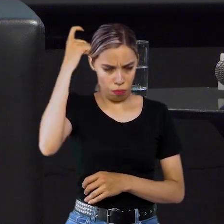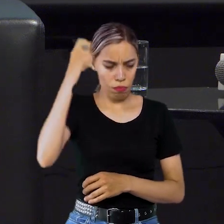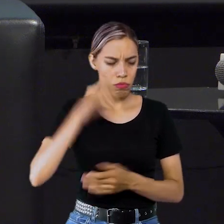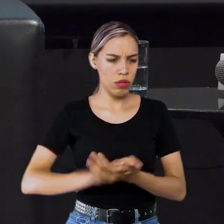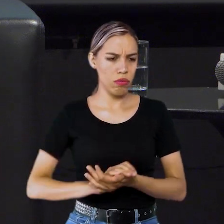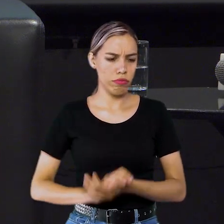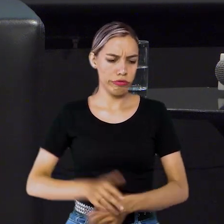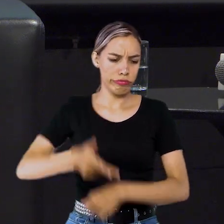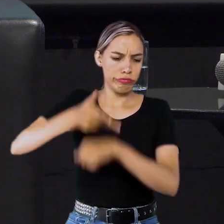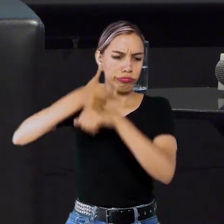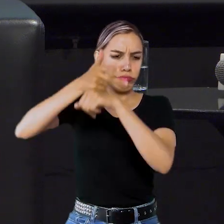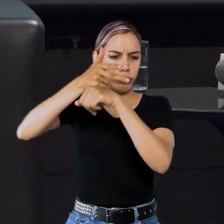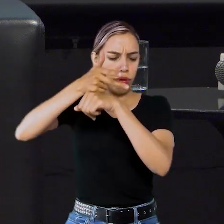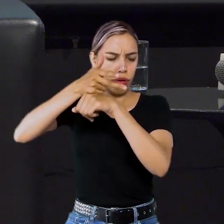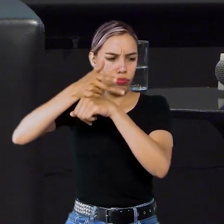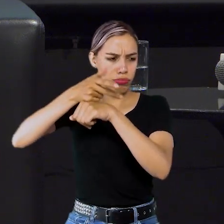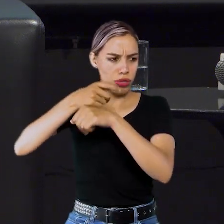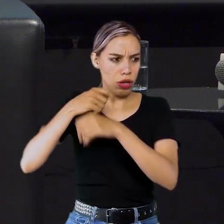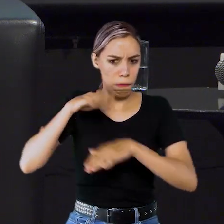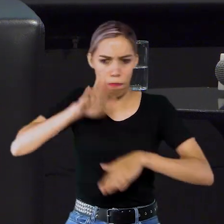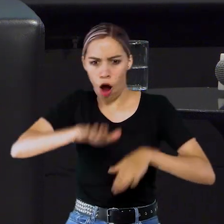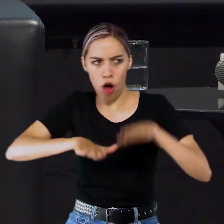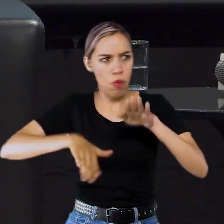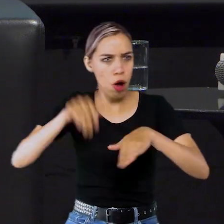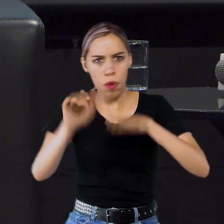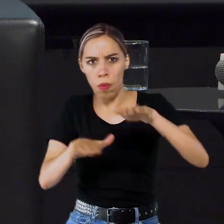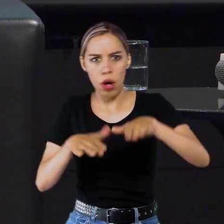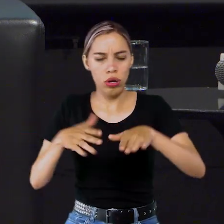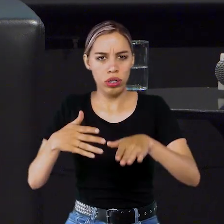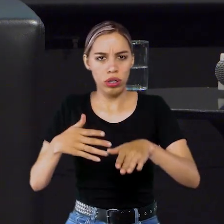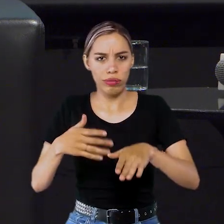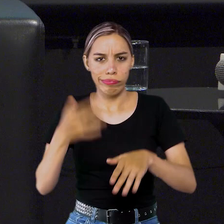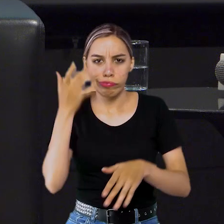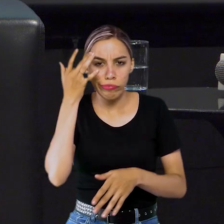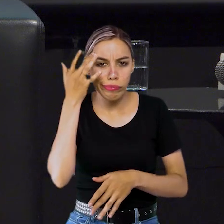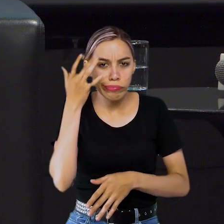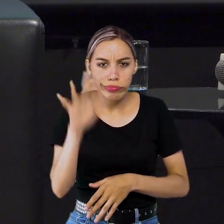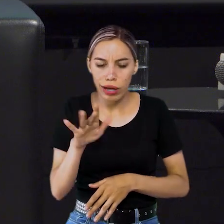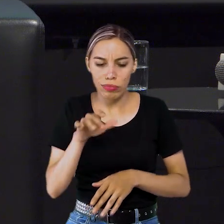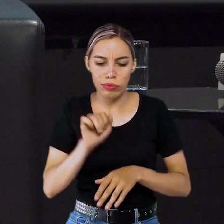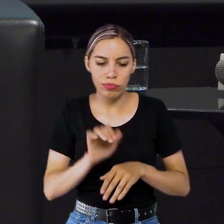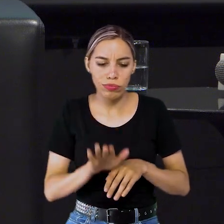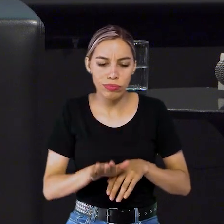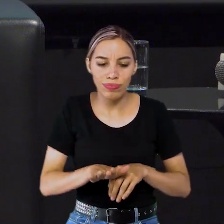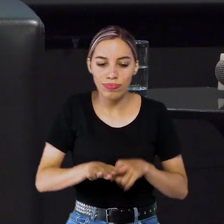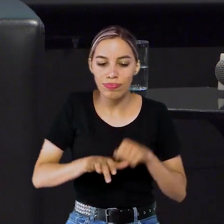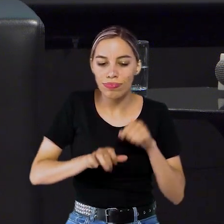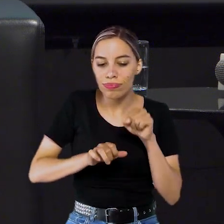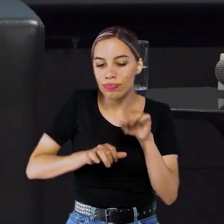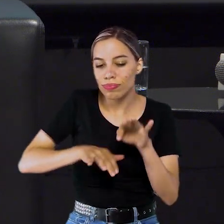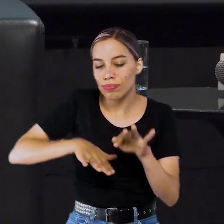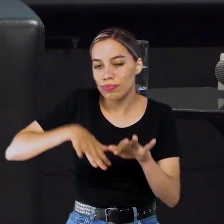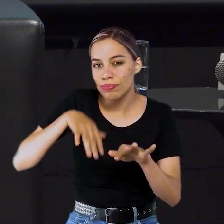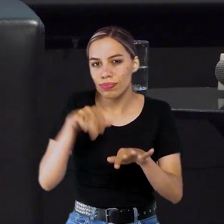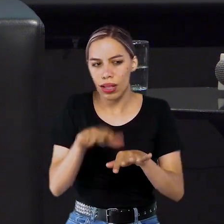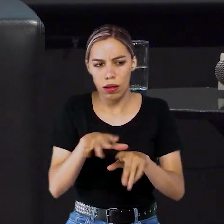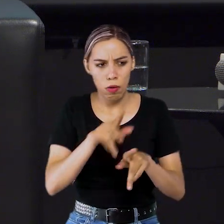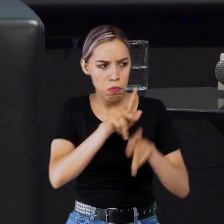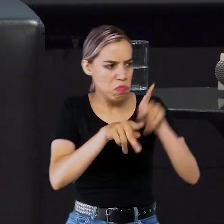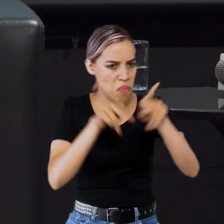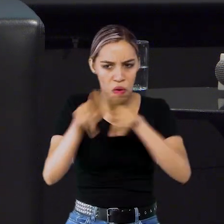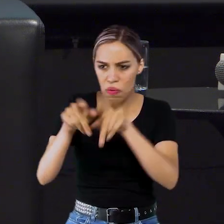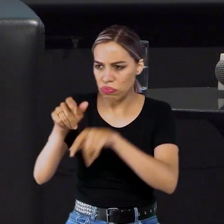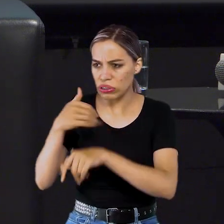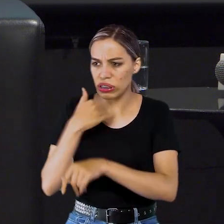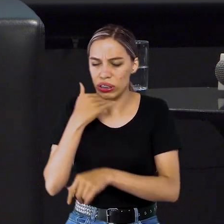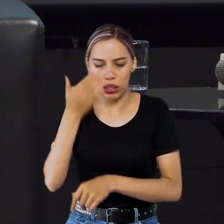muito pesado. Como caminhar mais devagar? Né? Como desacelerar? Como escutar as histórias que realmente fazem a